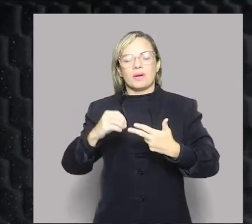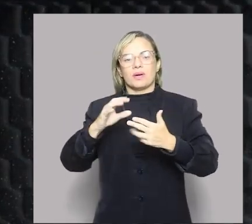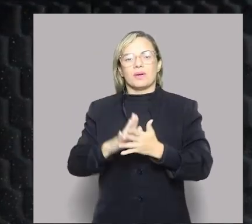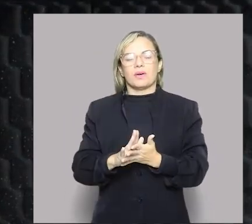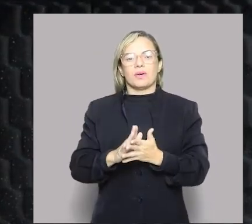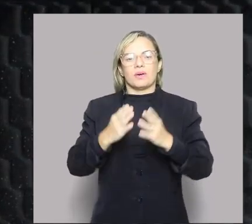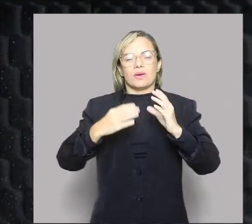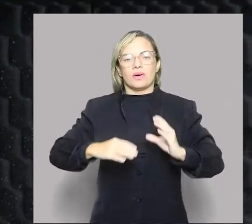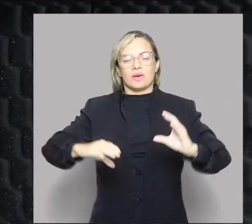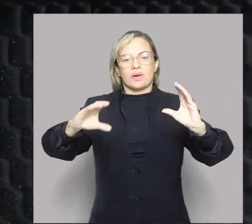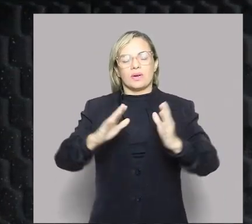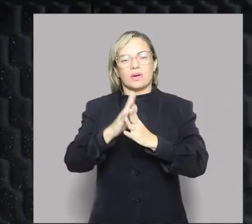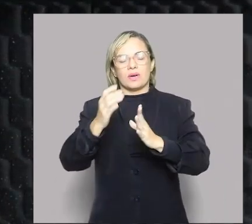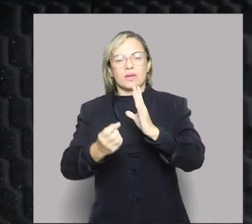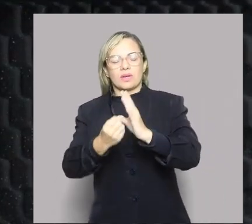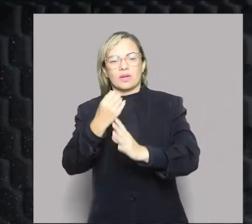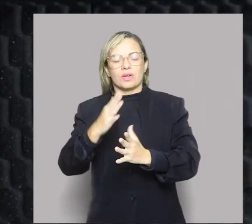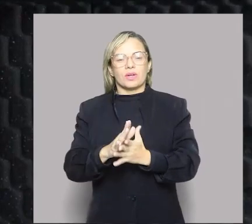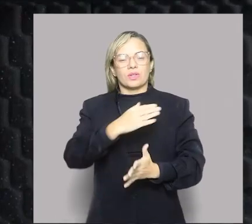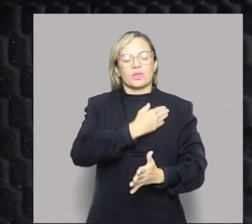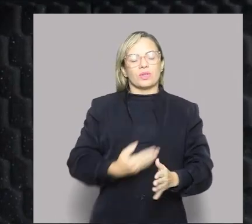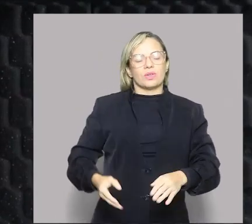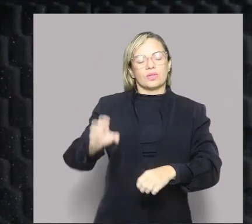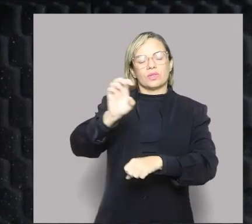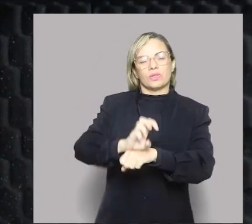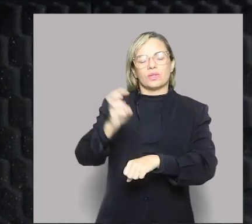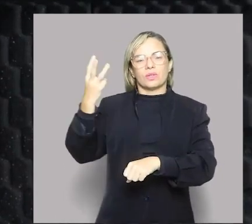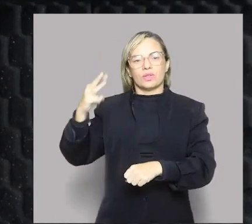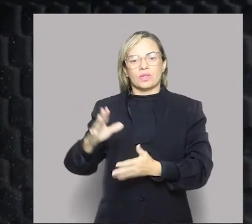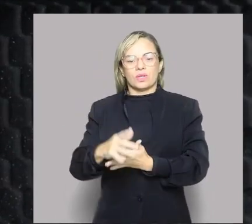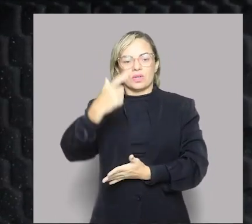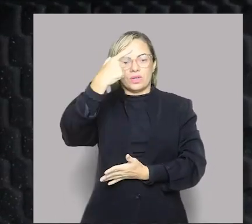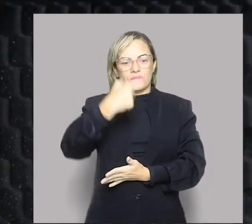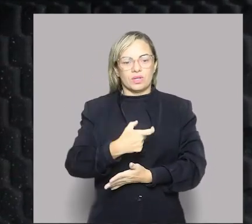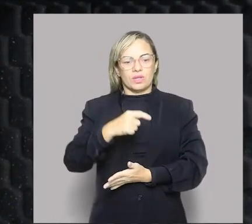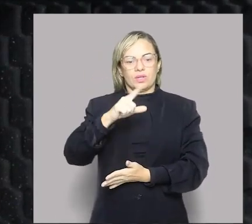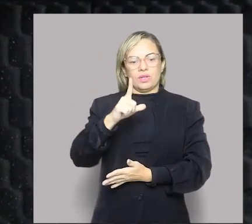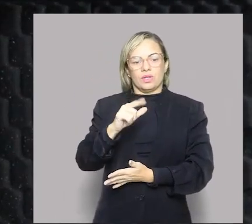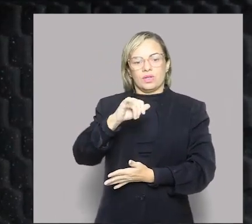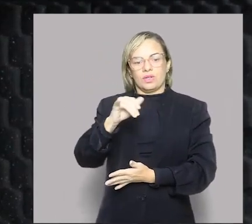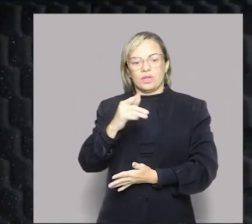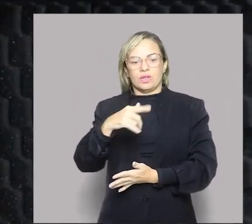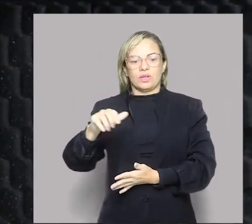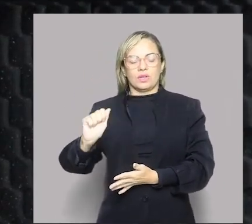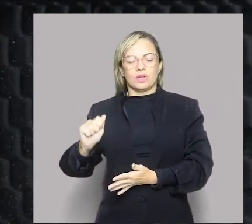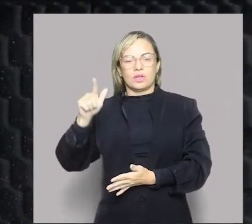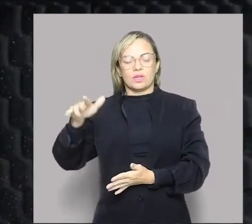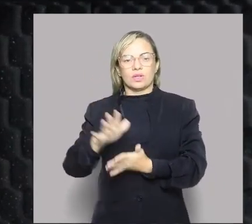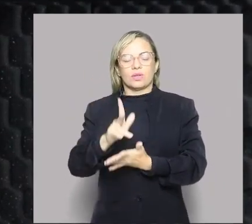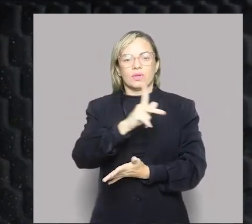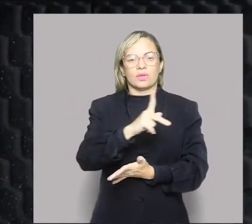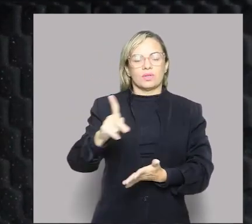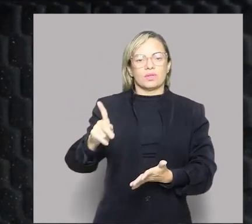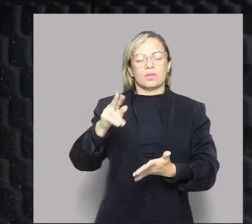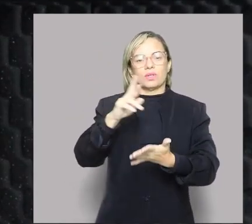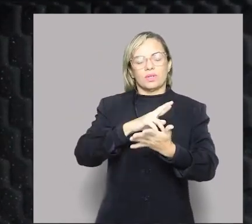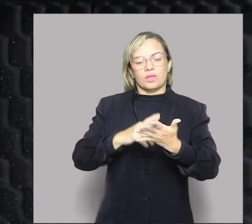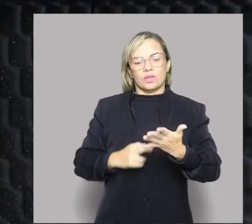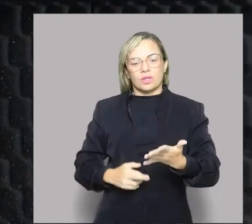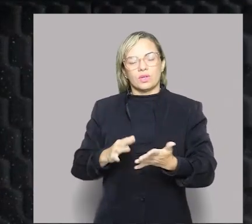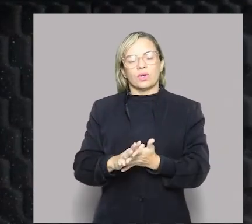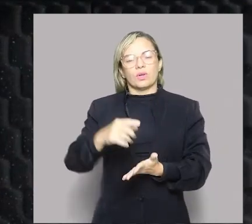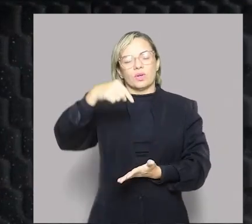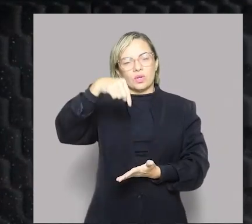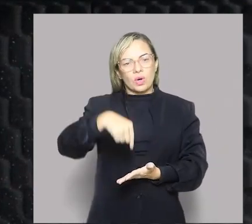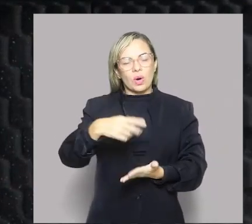iniciativa do Governo do Estado do Maranhão. Eu sou professora Lísia Adriane e sou professora de redação e estou aqui